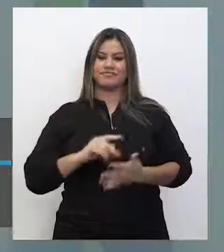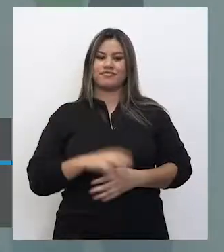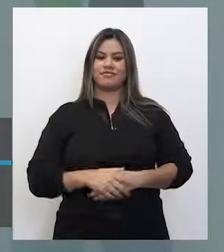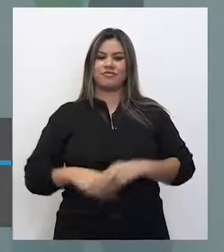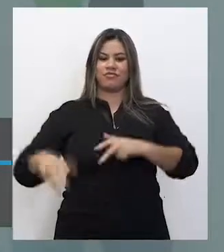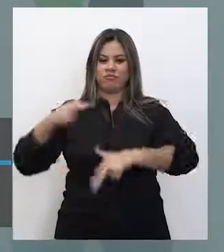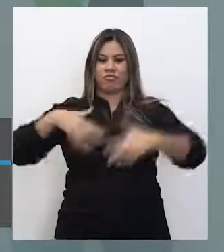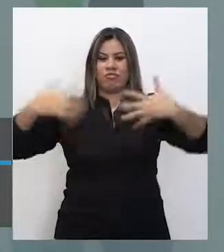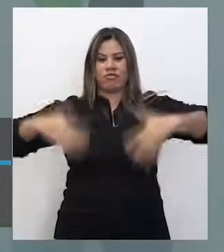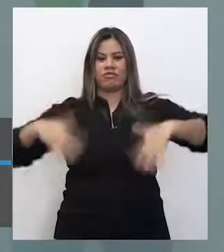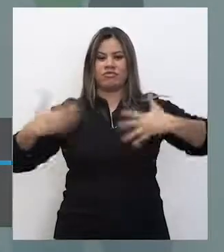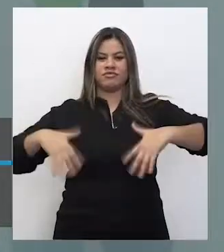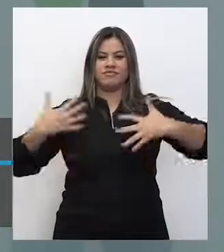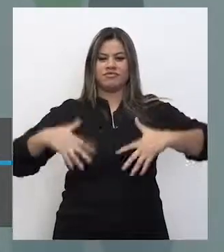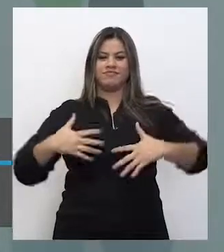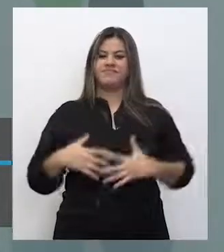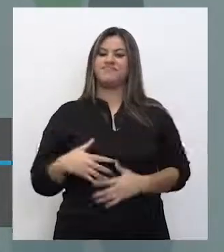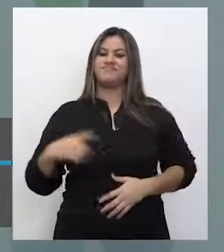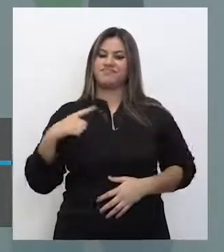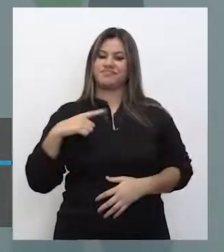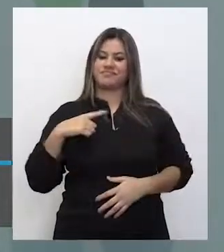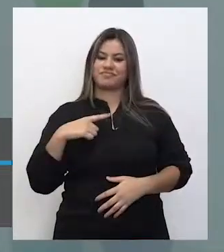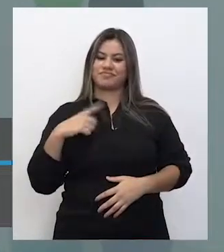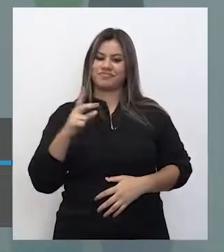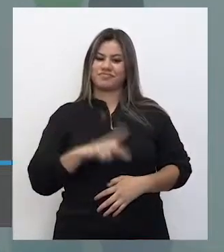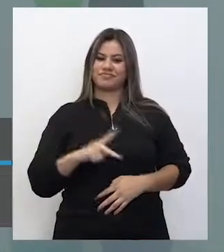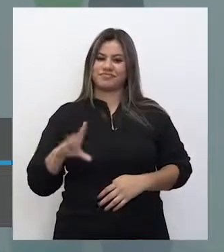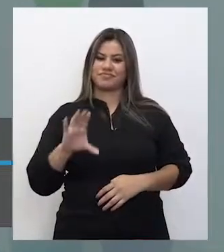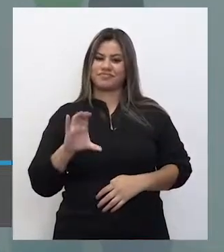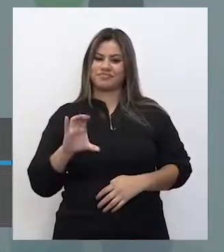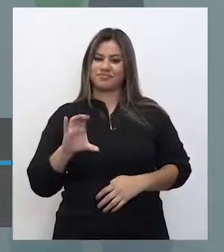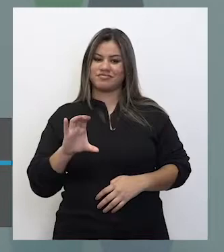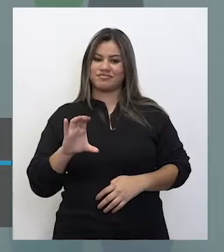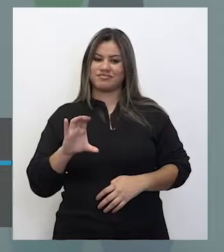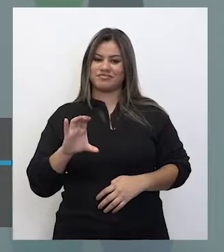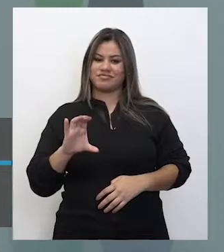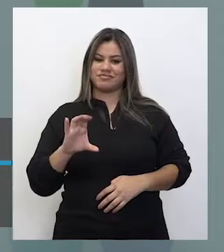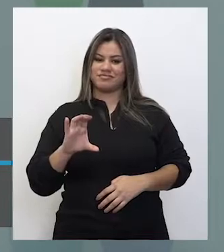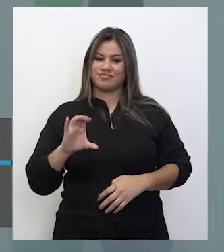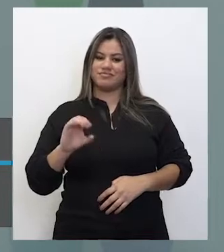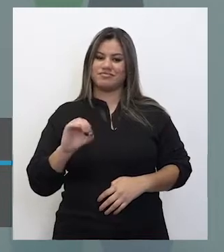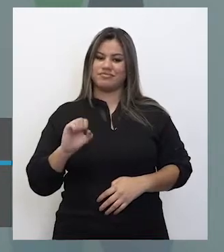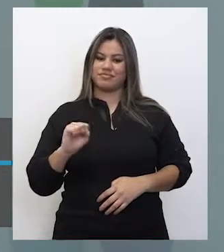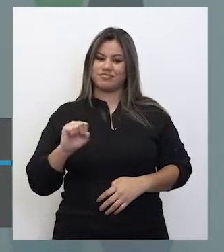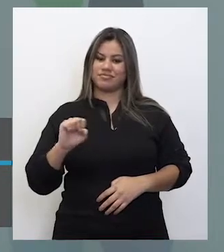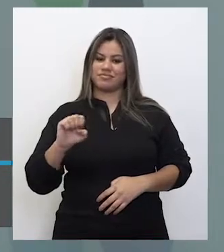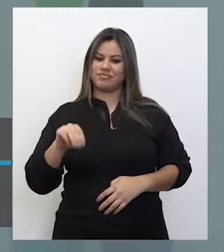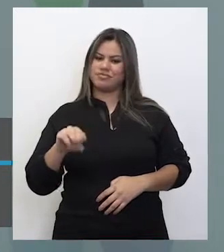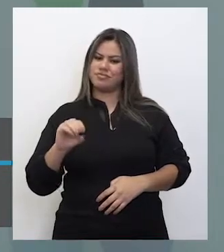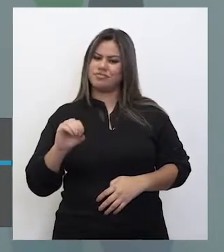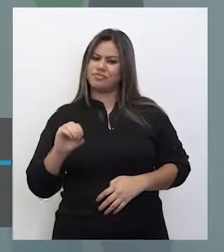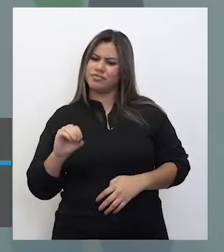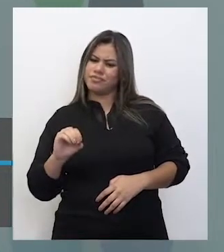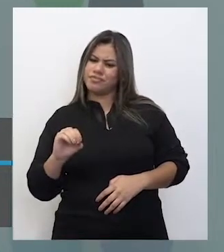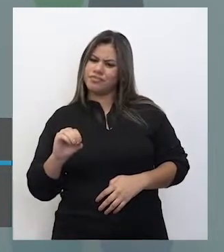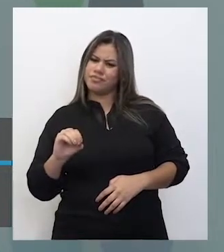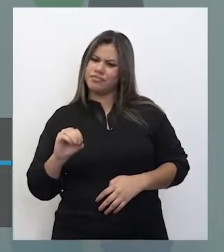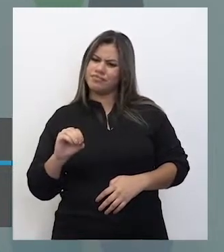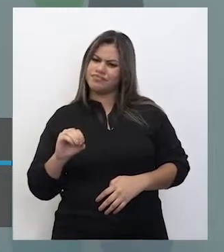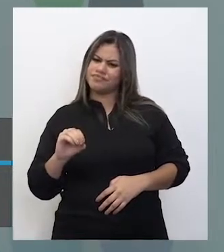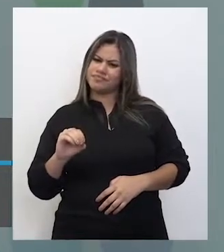tumulto, desesperos. Ah, não. Agora o Cosmo ou